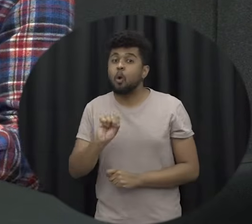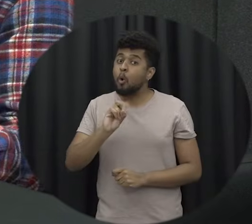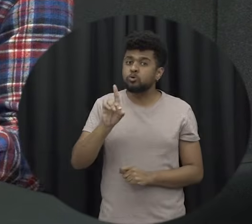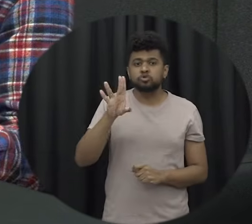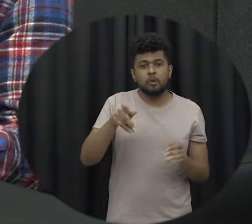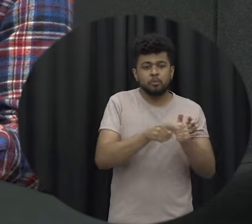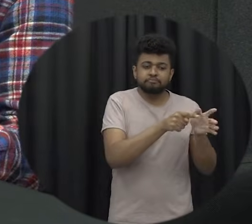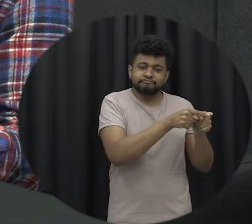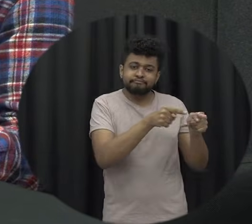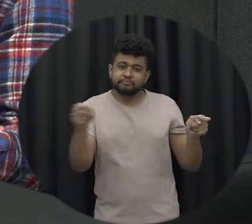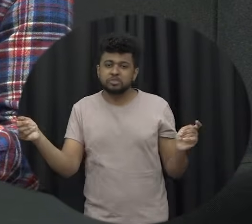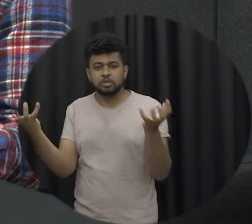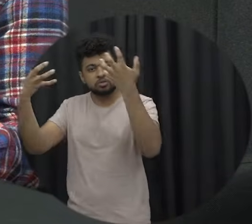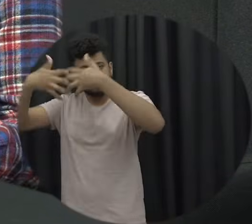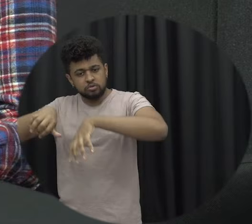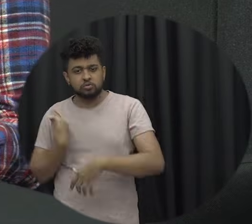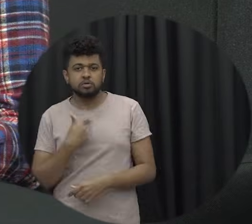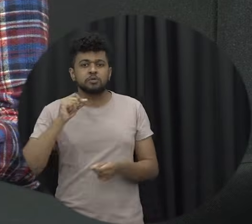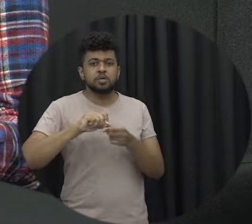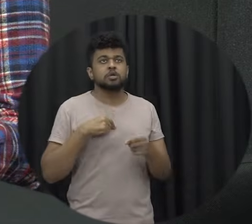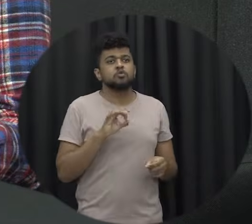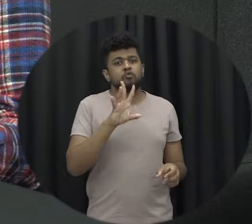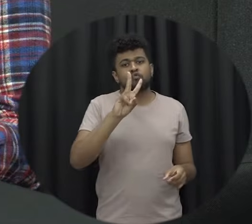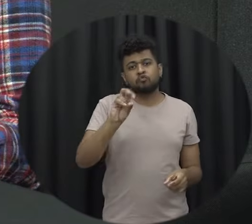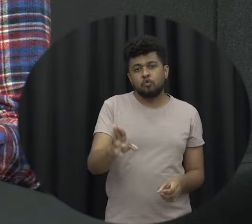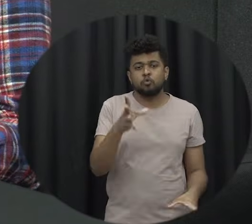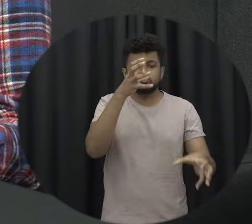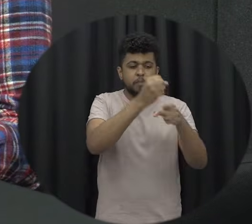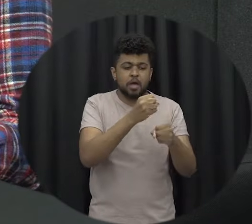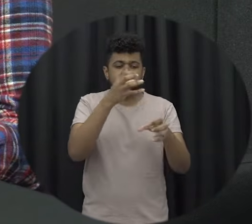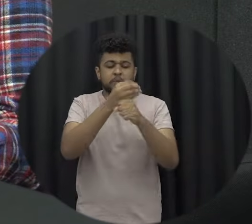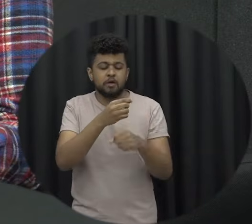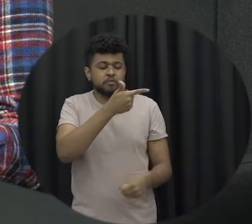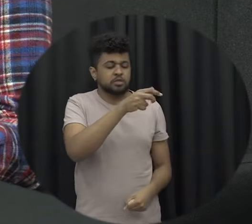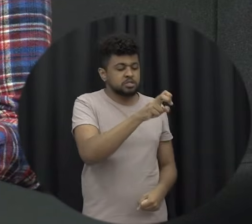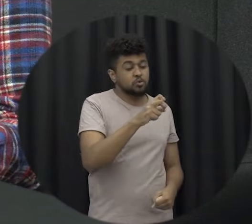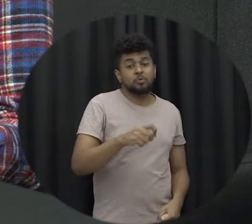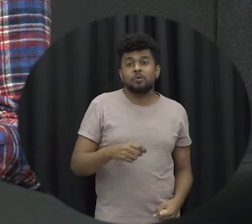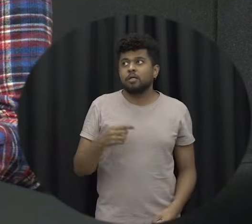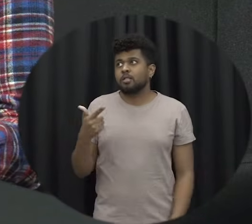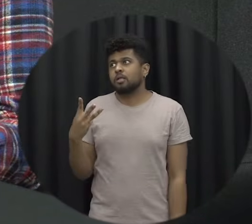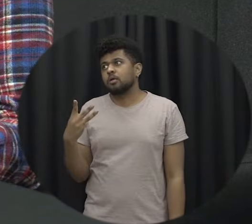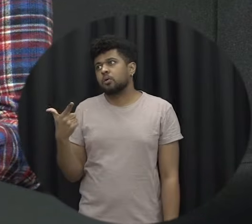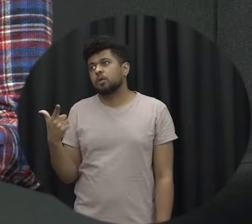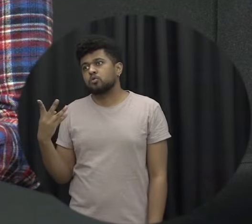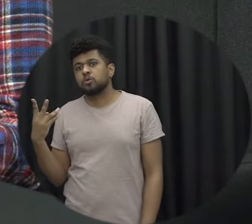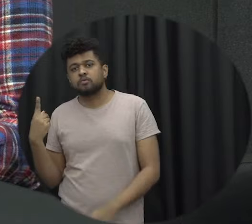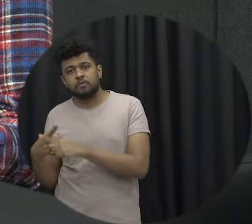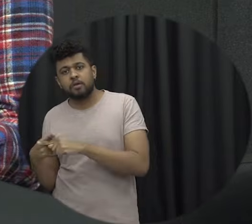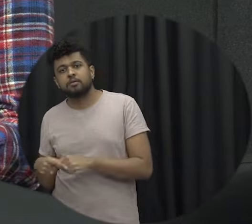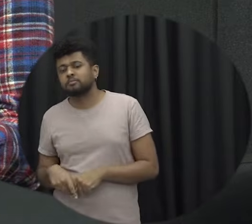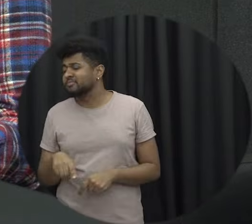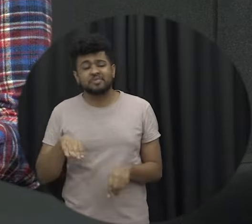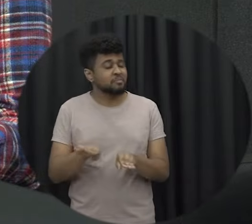ficar somando o número 25 342 vezes. Também não funciona, porque a gente sabe que para a nossa